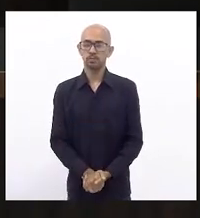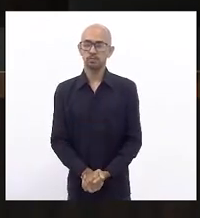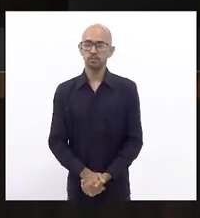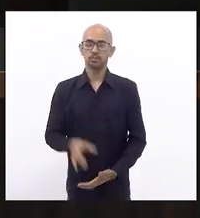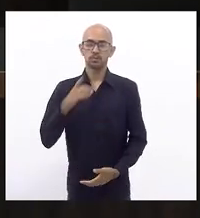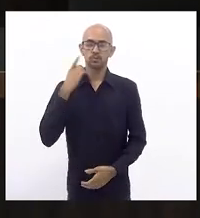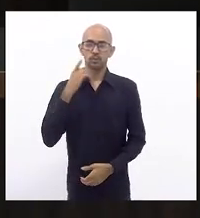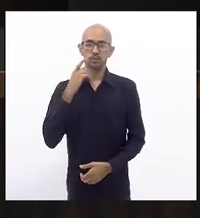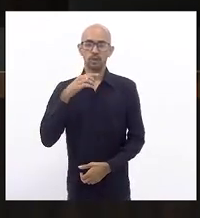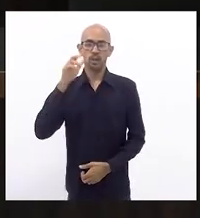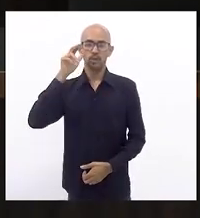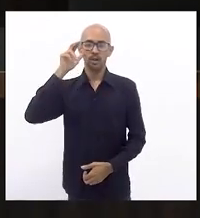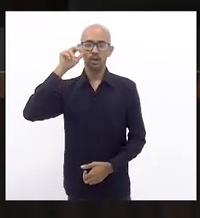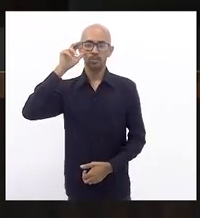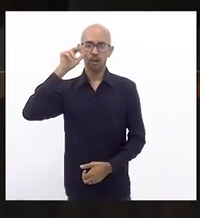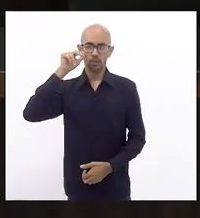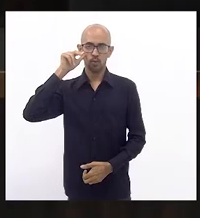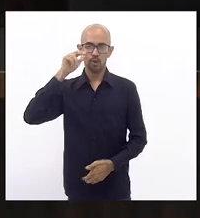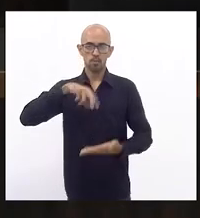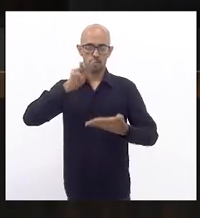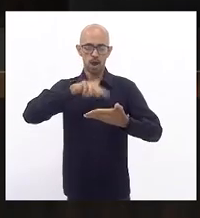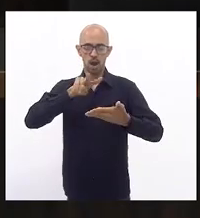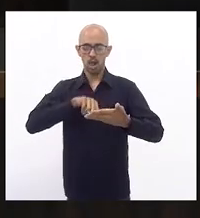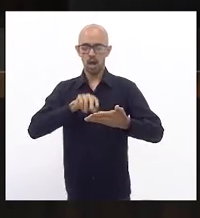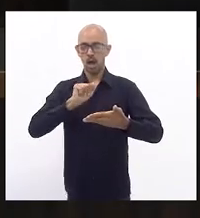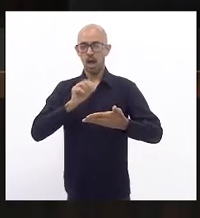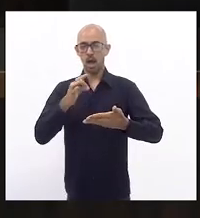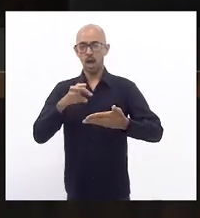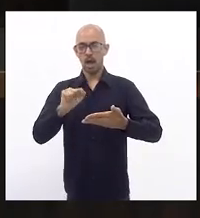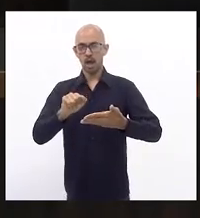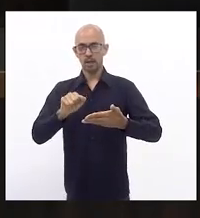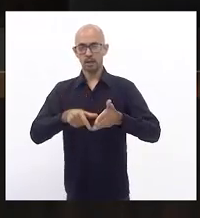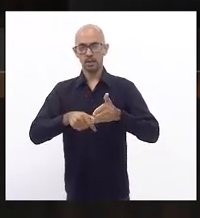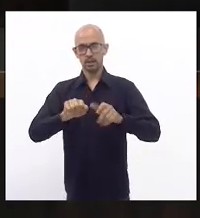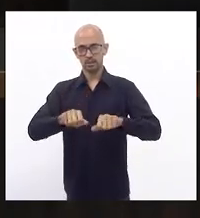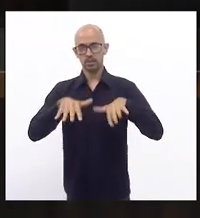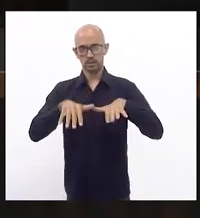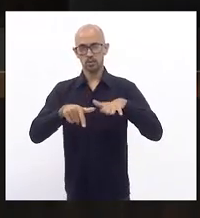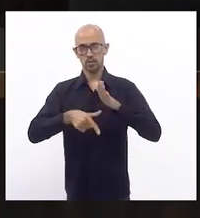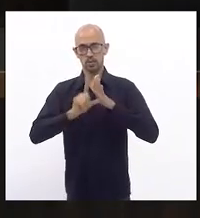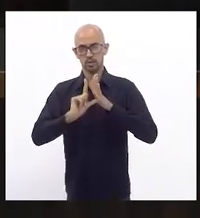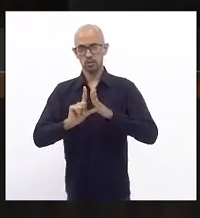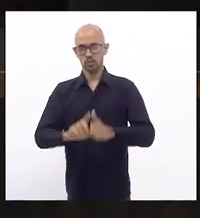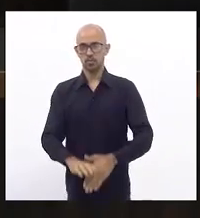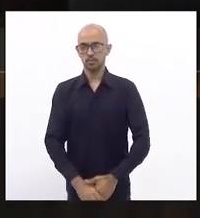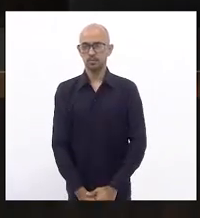o deputado Eliomar Coelho para fazer a leitura da ata da sessão anterior.